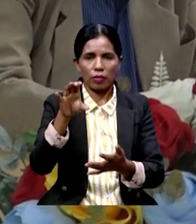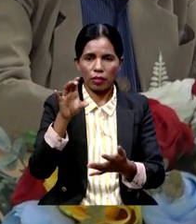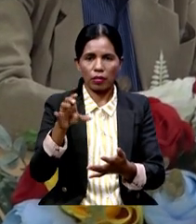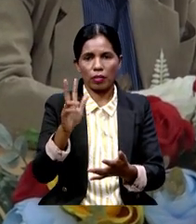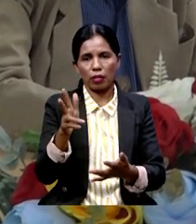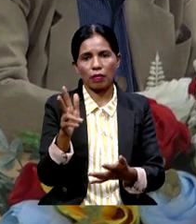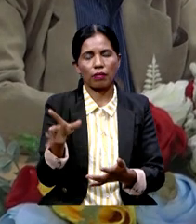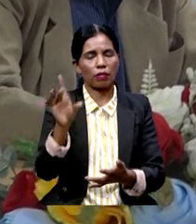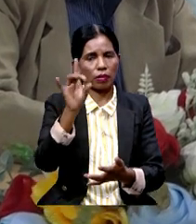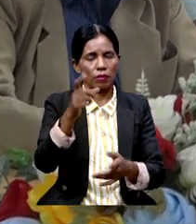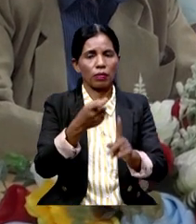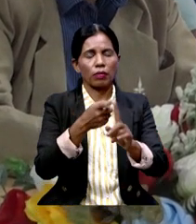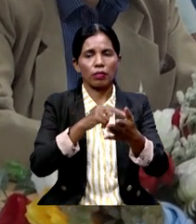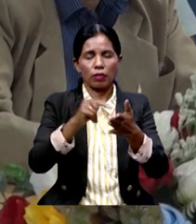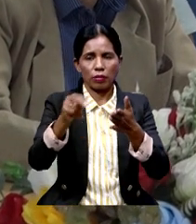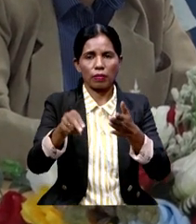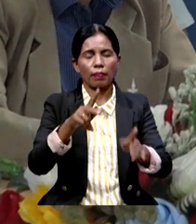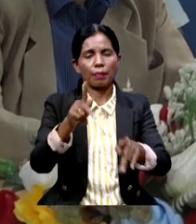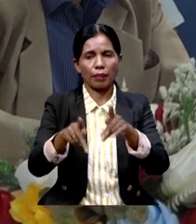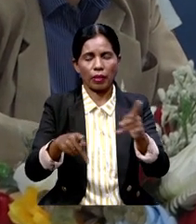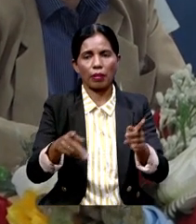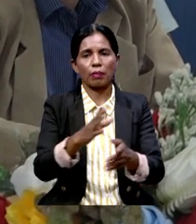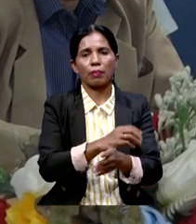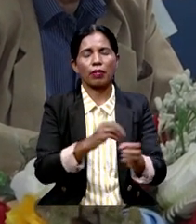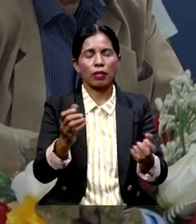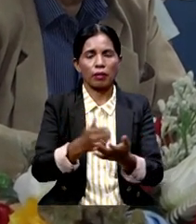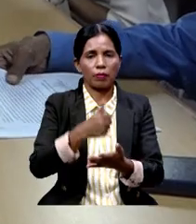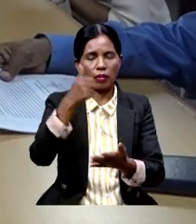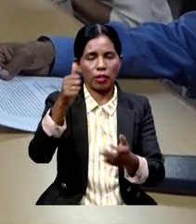walo, husi número ne, pessoal nebe admitido ha mutu